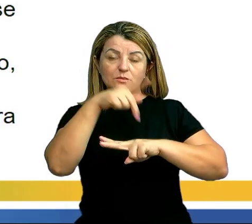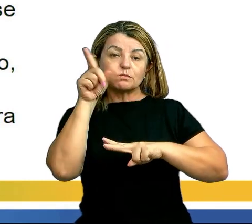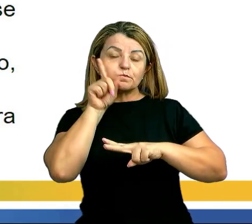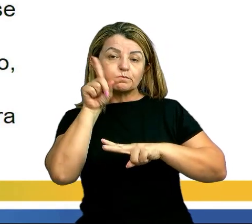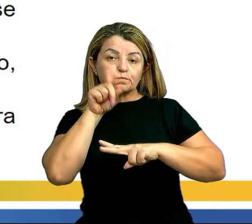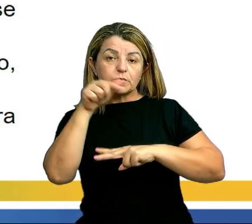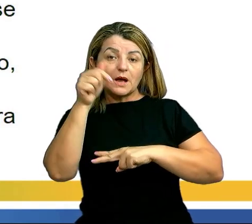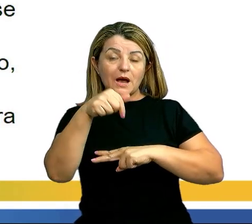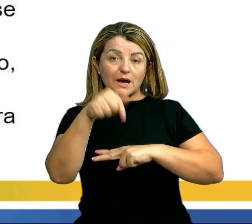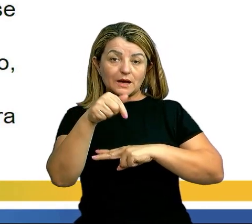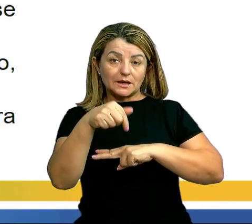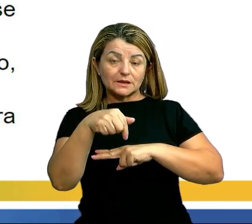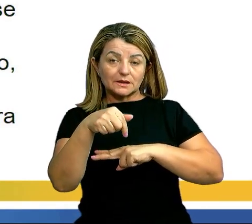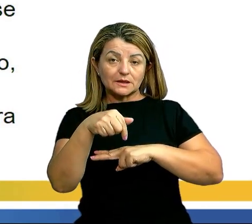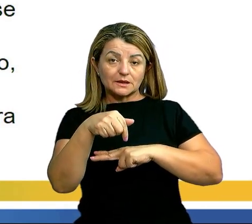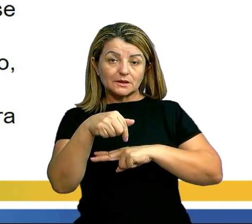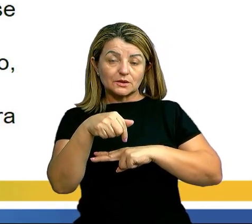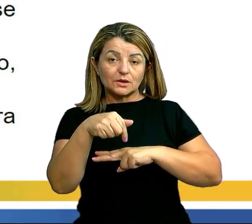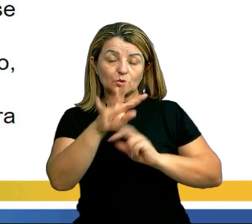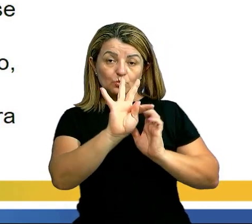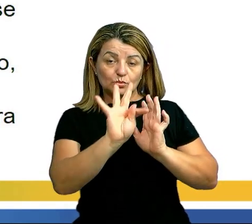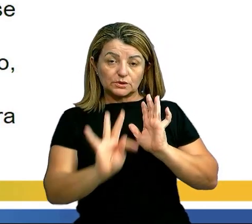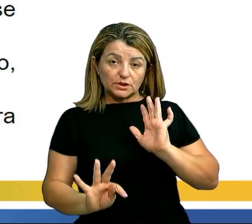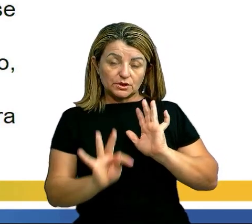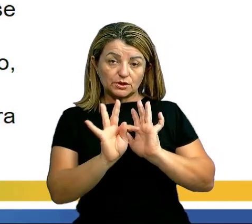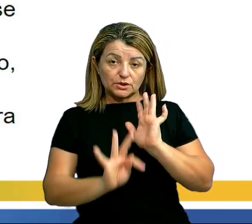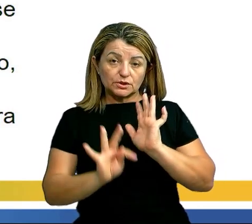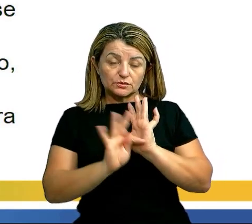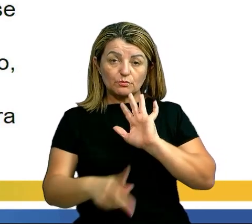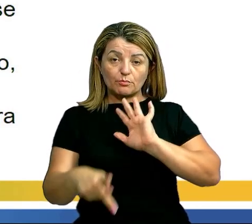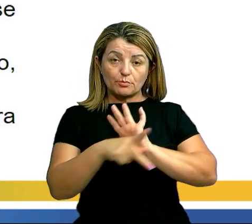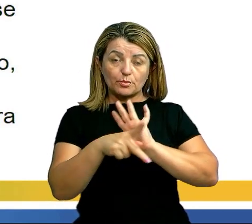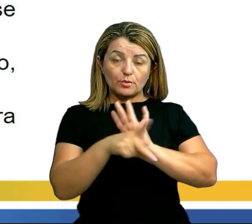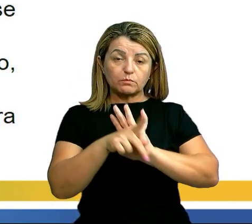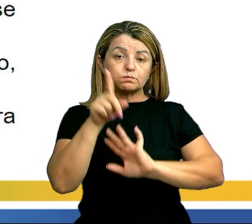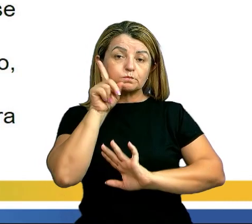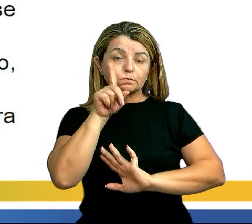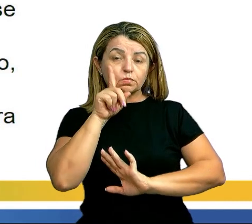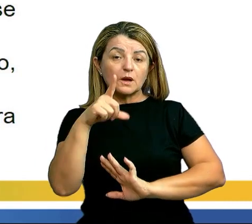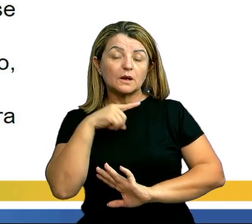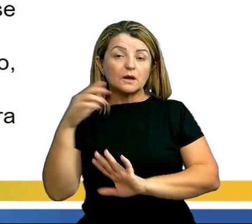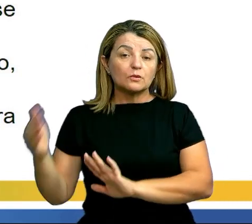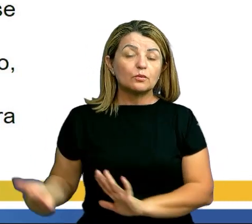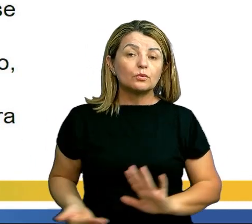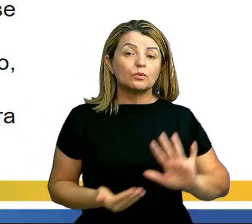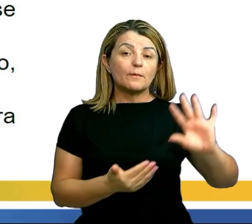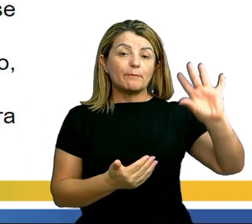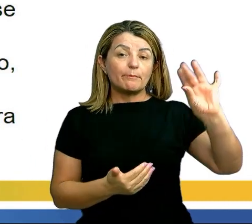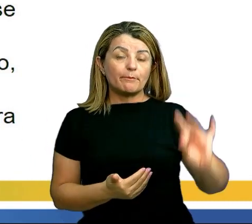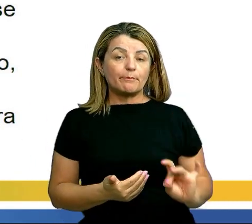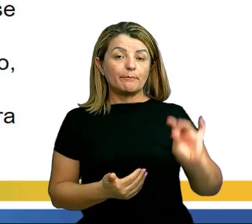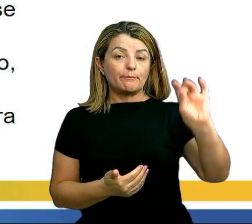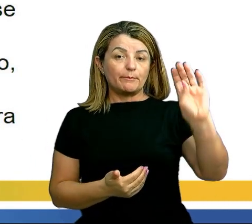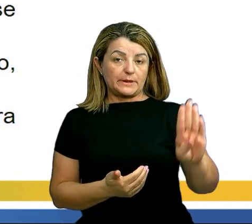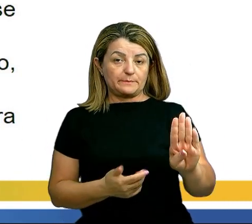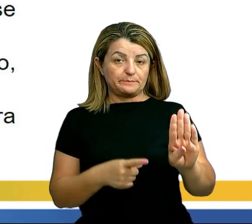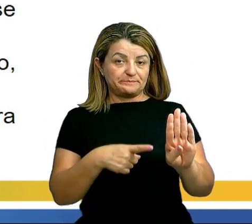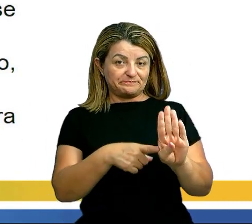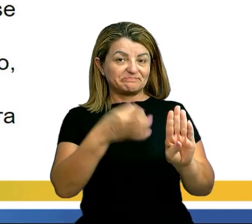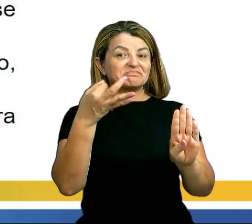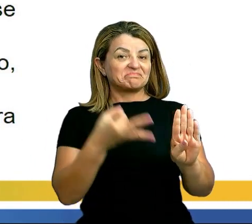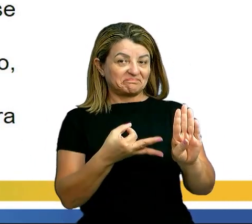caso, já que trata-se de um texto de caráter norte-americano, temos como nosso gabarito a alternativa letra B.